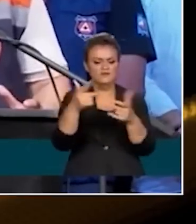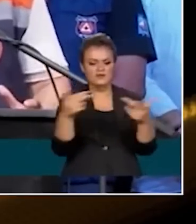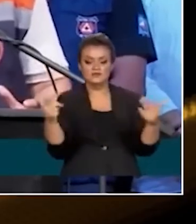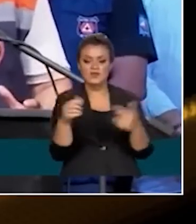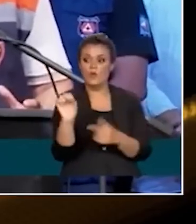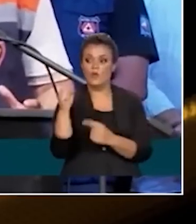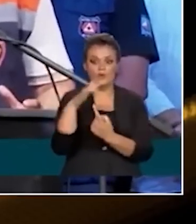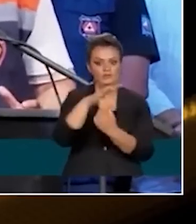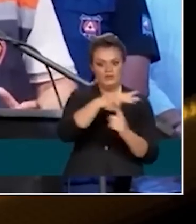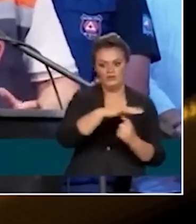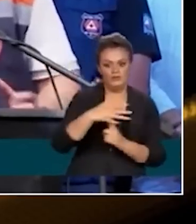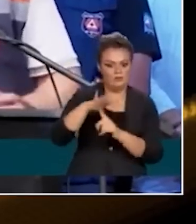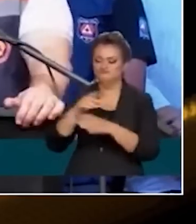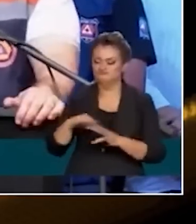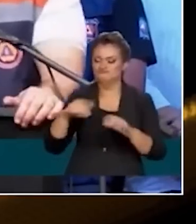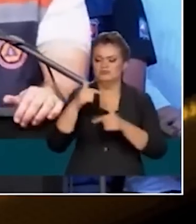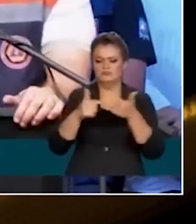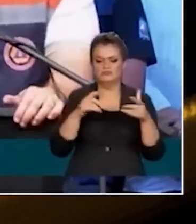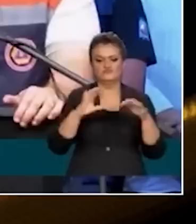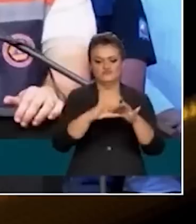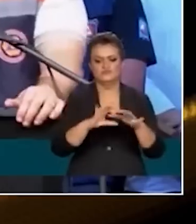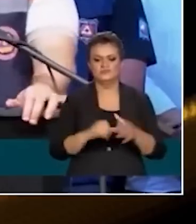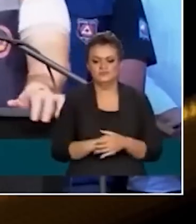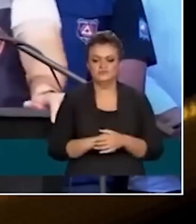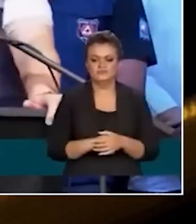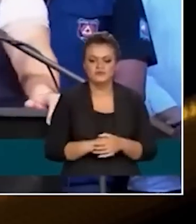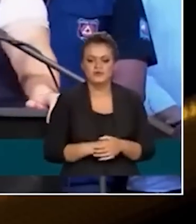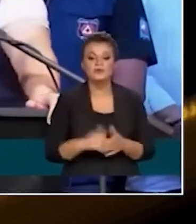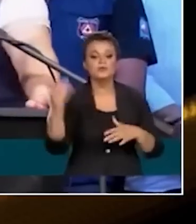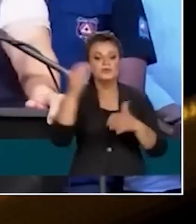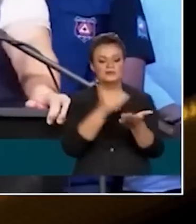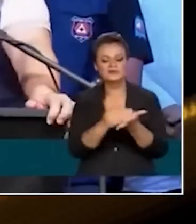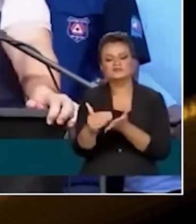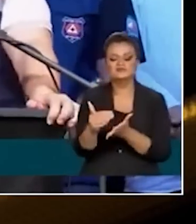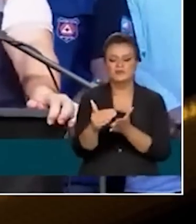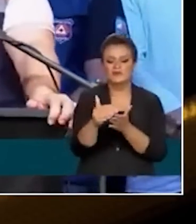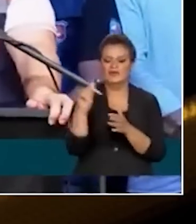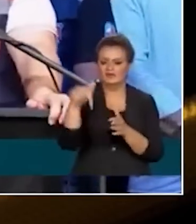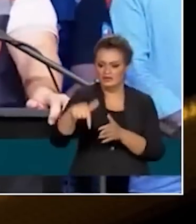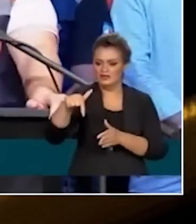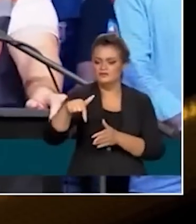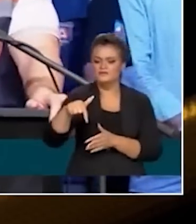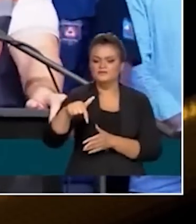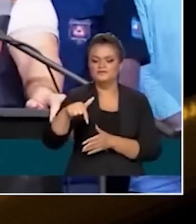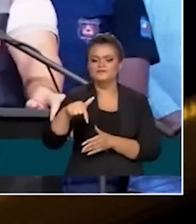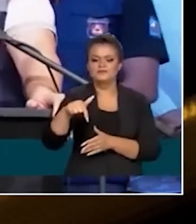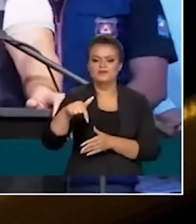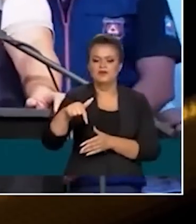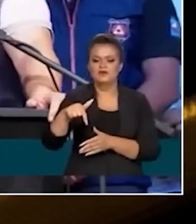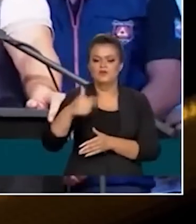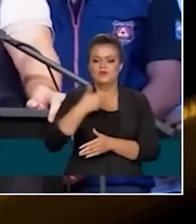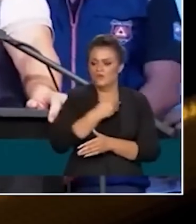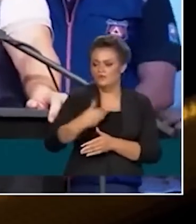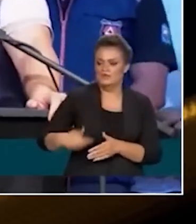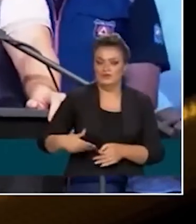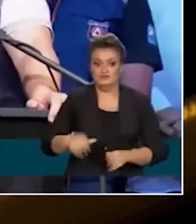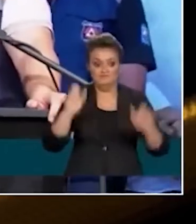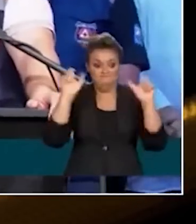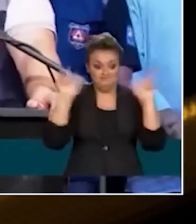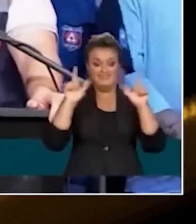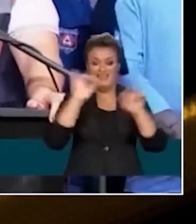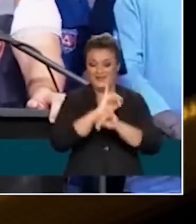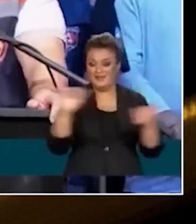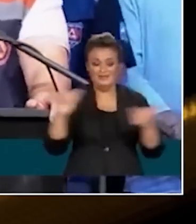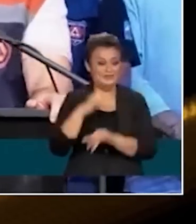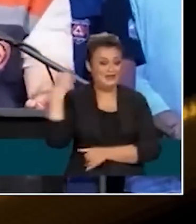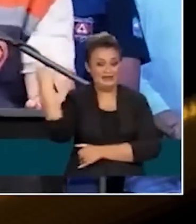ao porto de Santos eu sou muito otimista quanto ao desempero do Tarcísio e olha